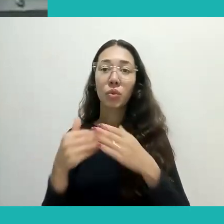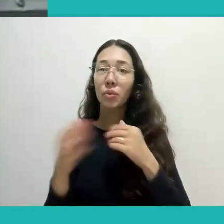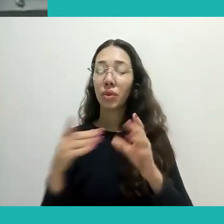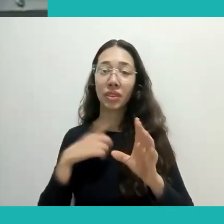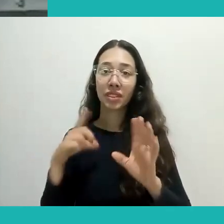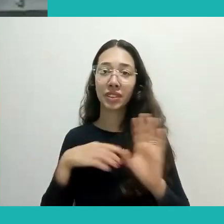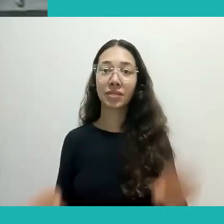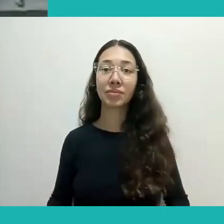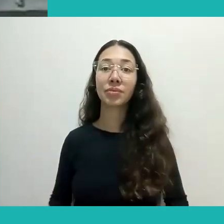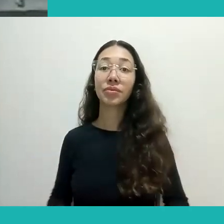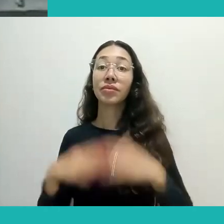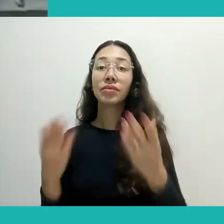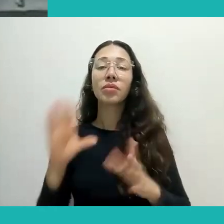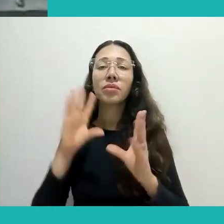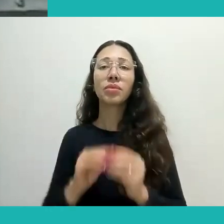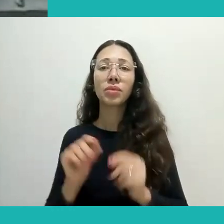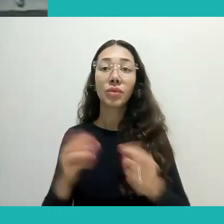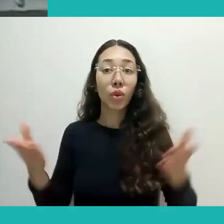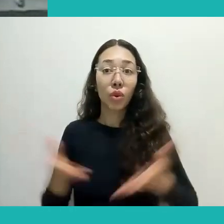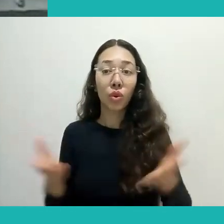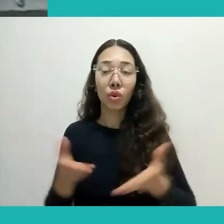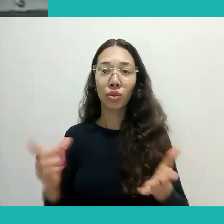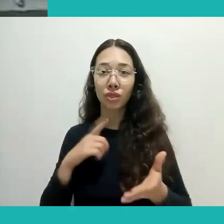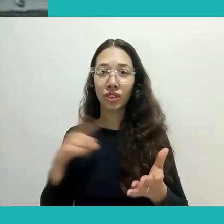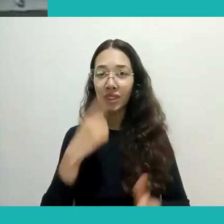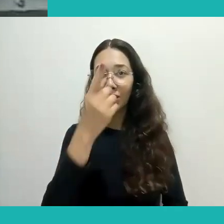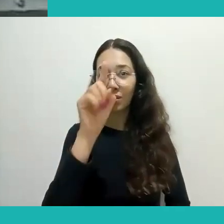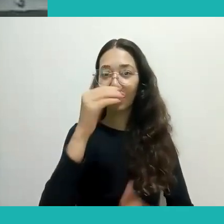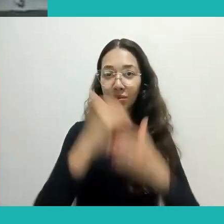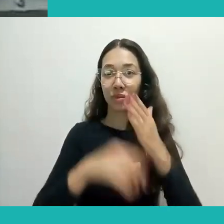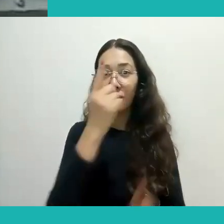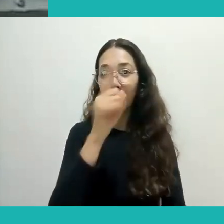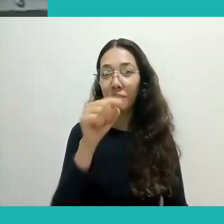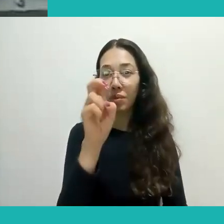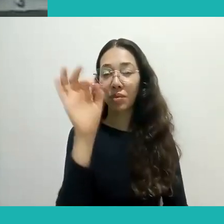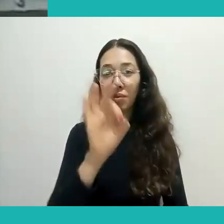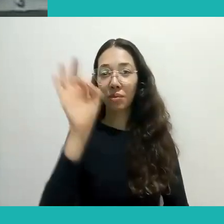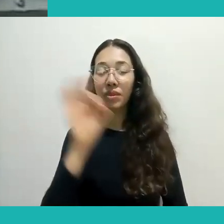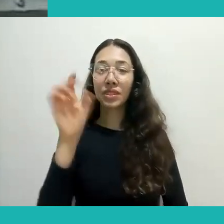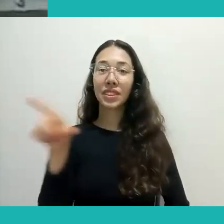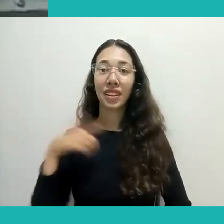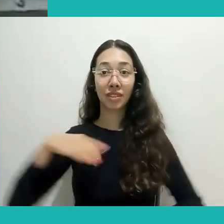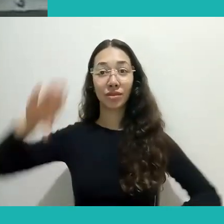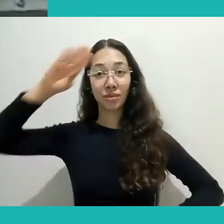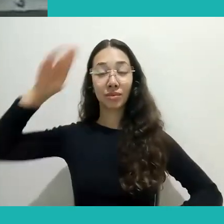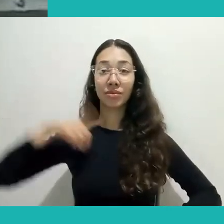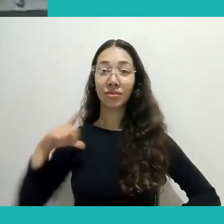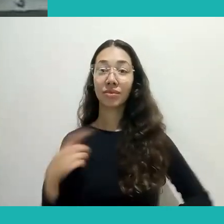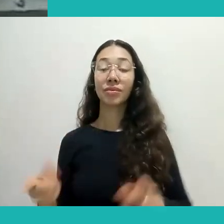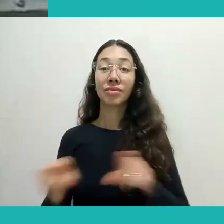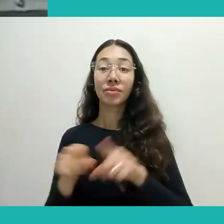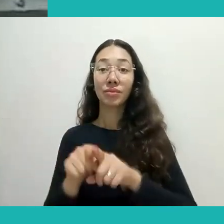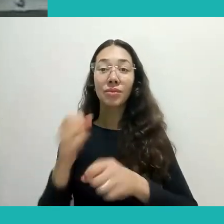Então, o que acontece? Hoje, no tocante aos 1,5% a cargo do militar, né, do militar optante em